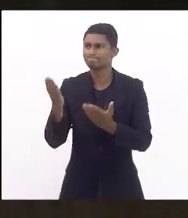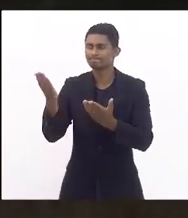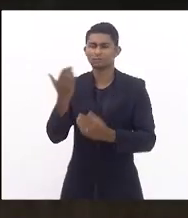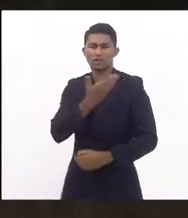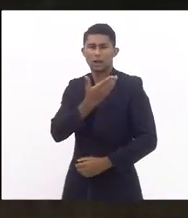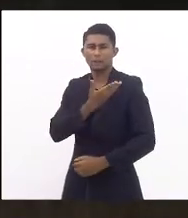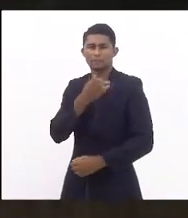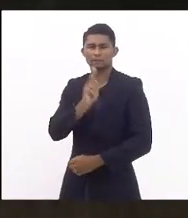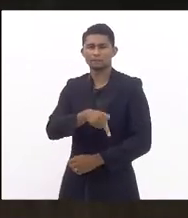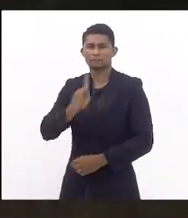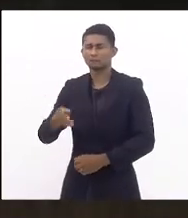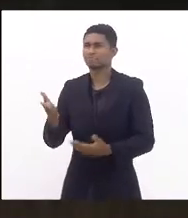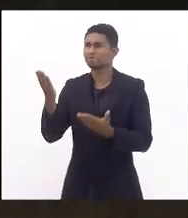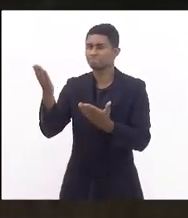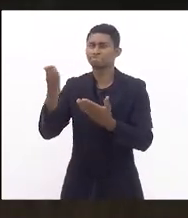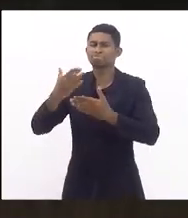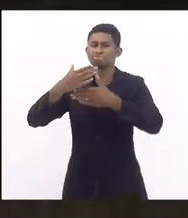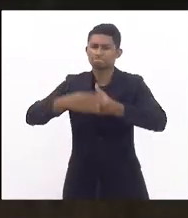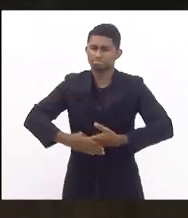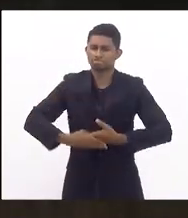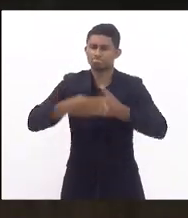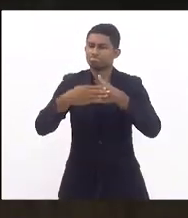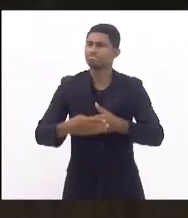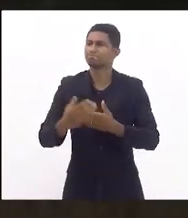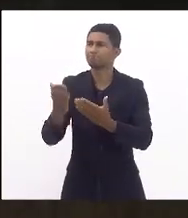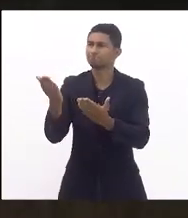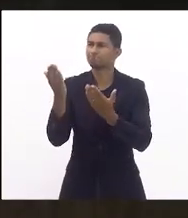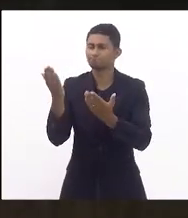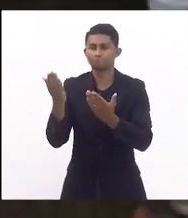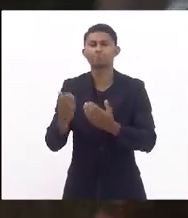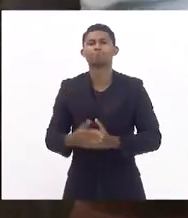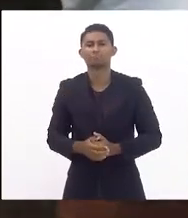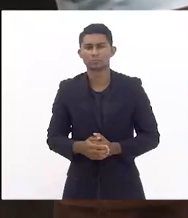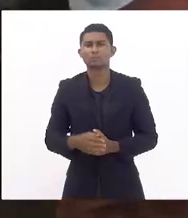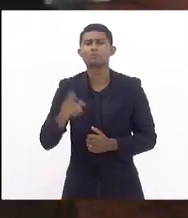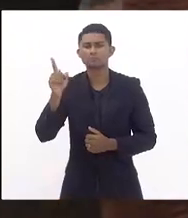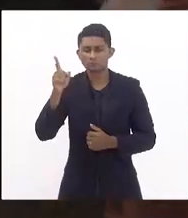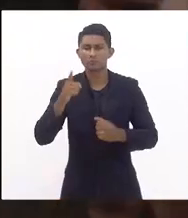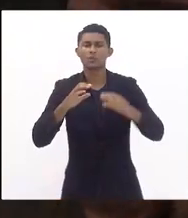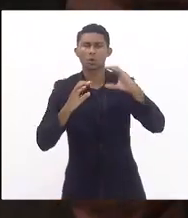colegas professores e professoras